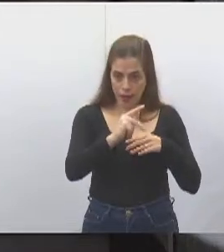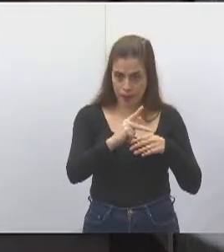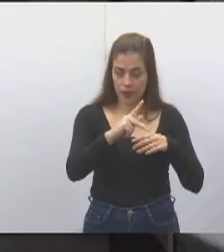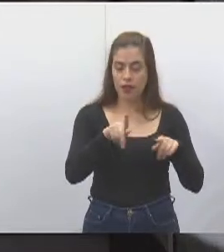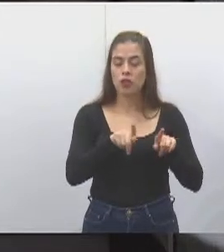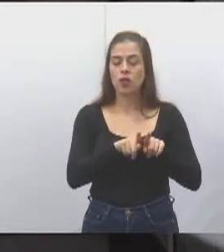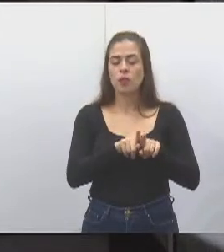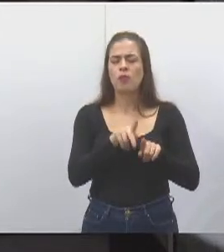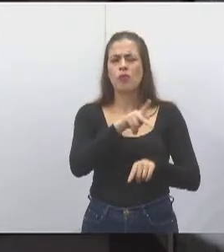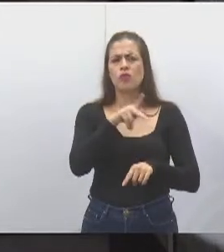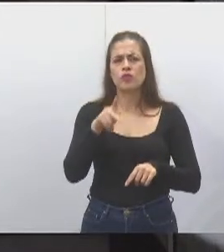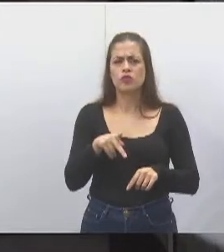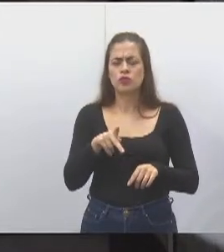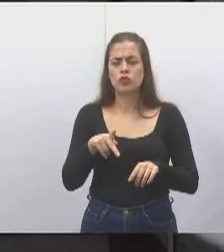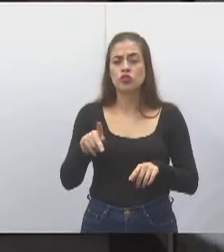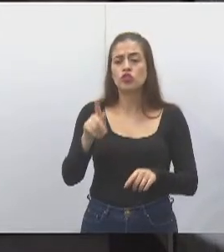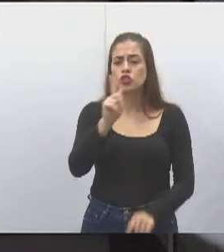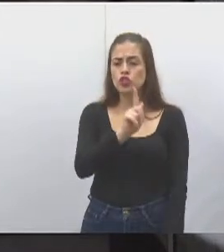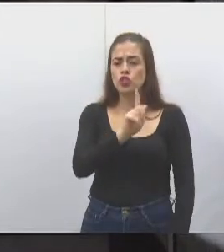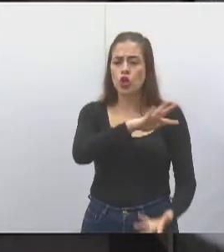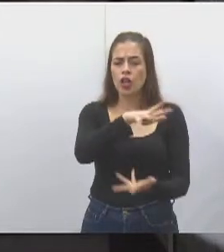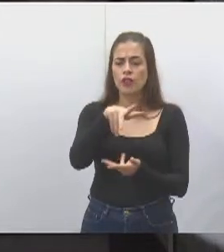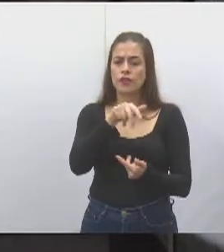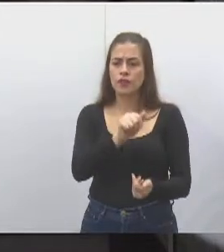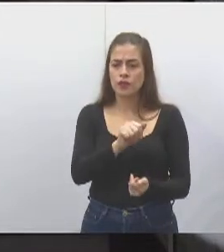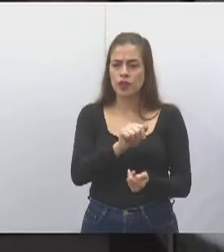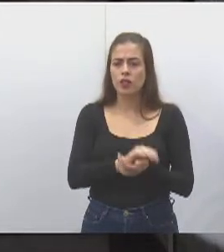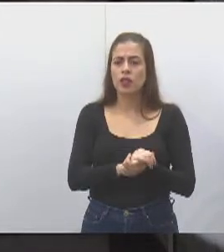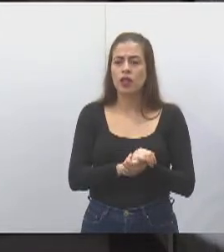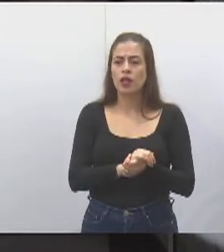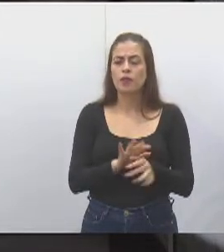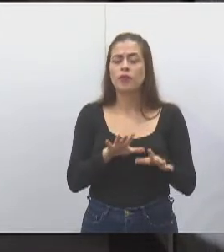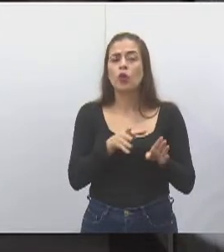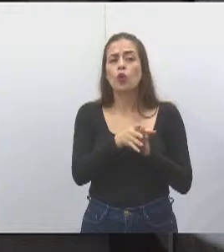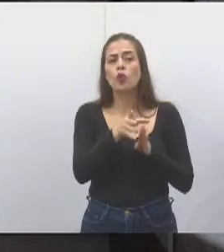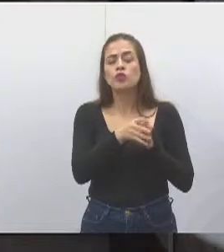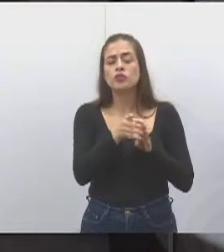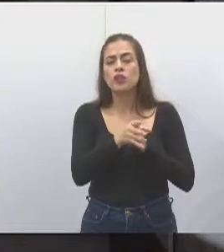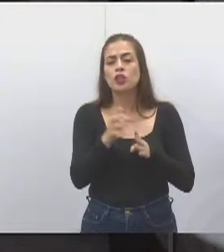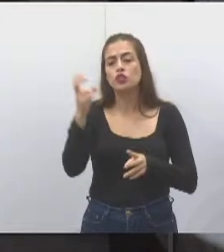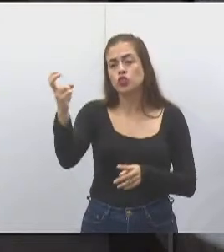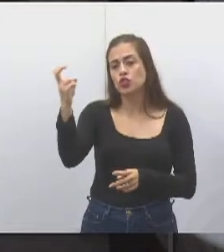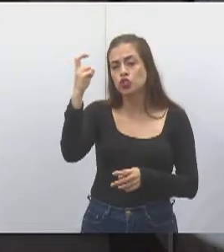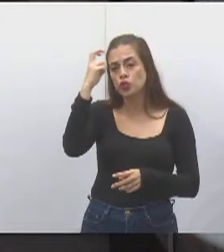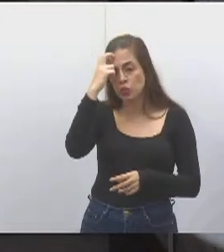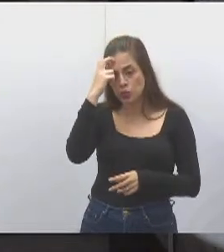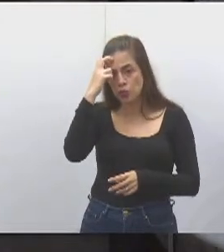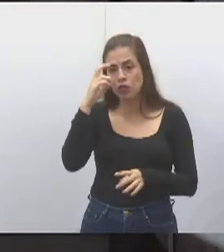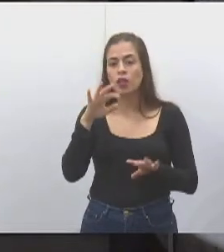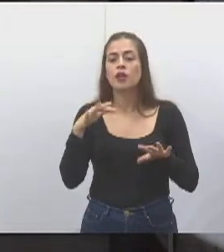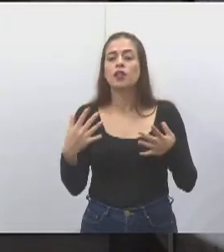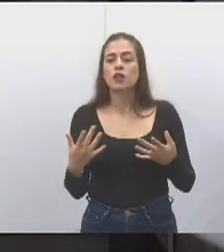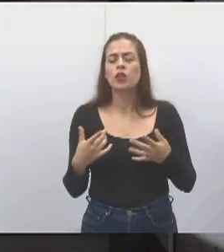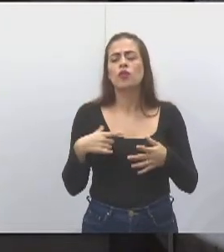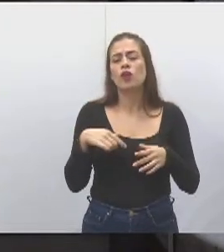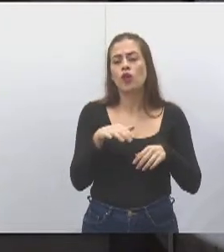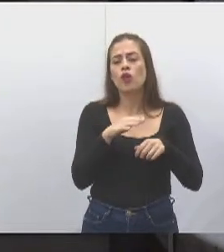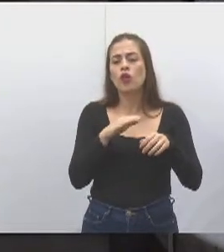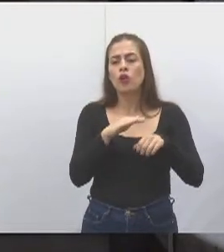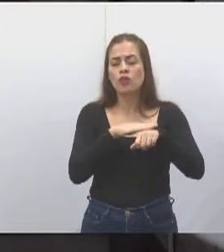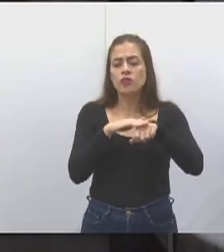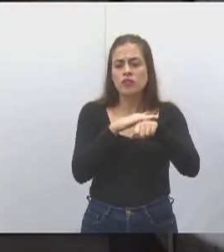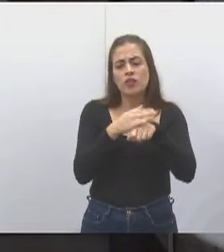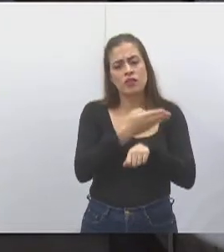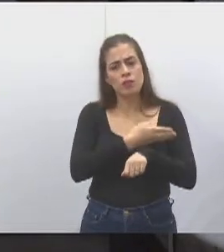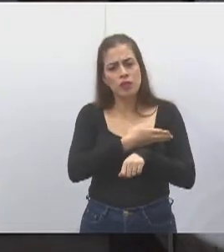Geografia, e eu estava conversando com alguns colegas aqui, né, das oficinas de cultura, e teve o corte nas verbas